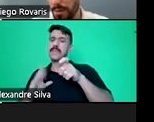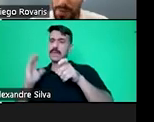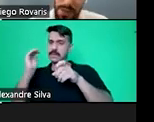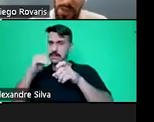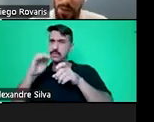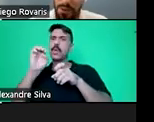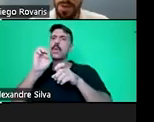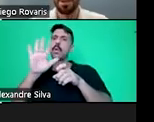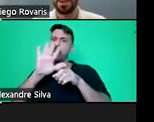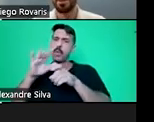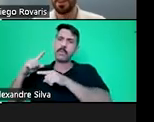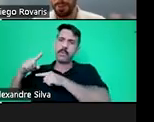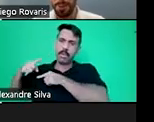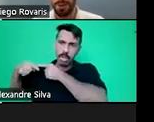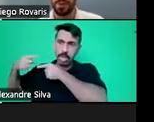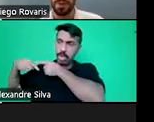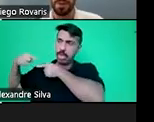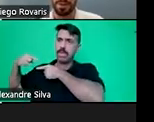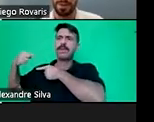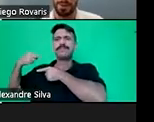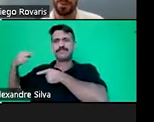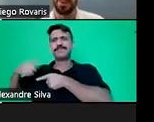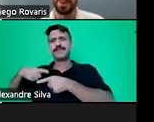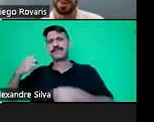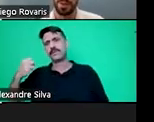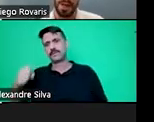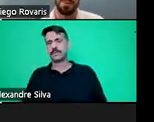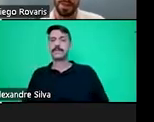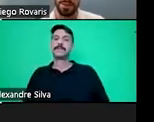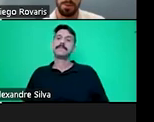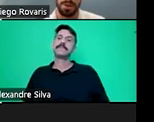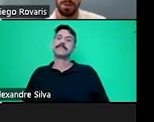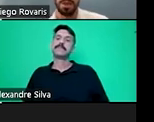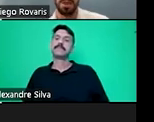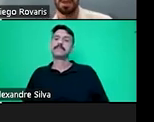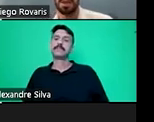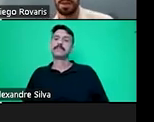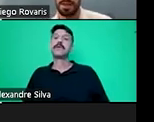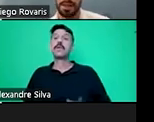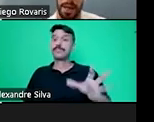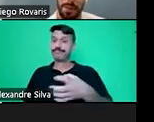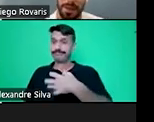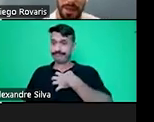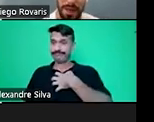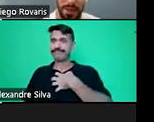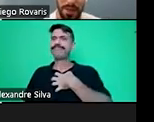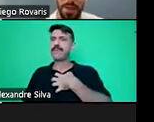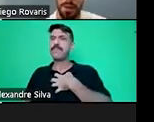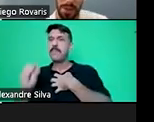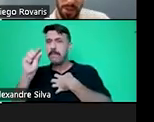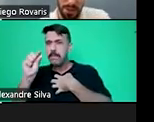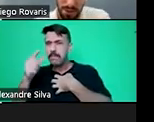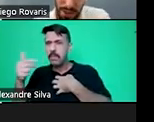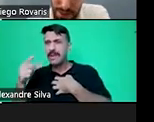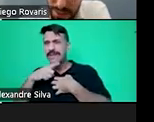europeu bastante alto, mas vou mostrar para vocês que isso já impacta substancialmente na